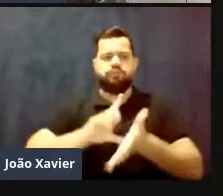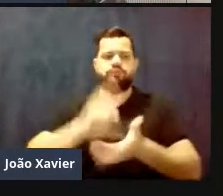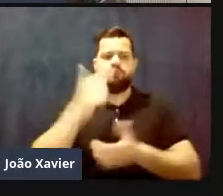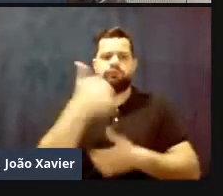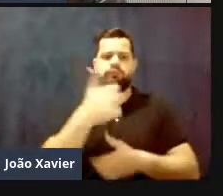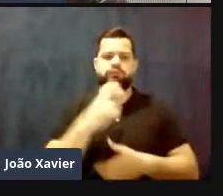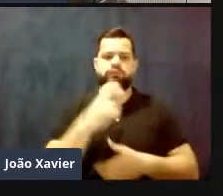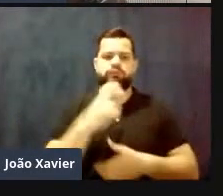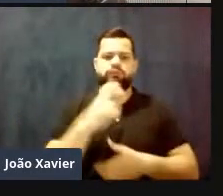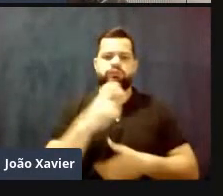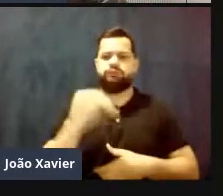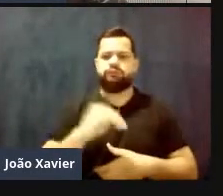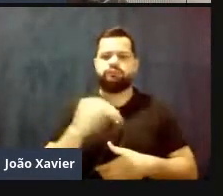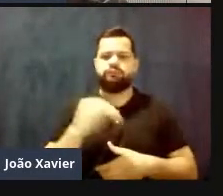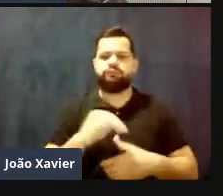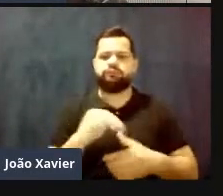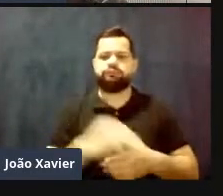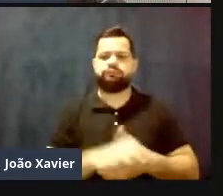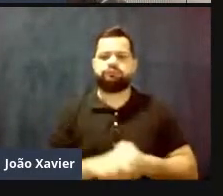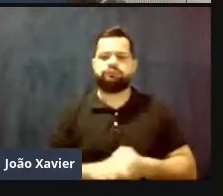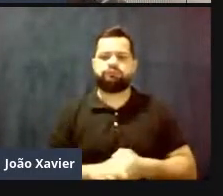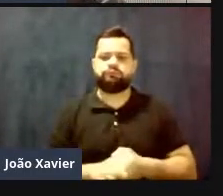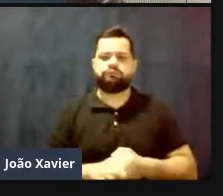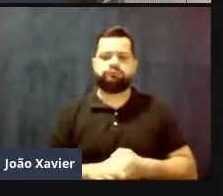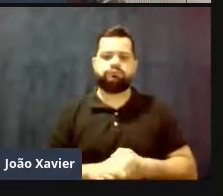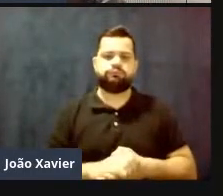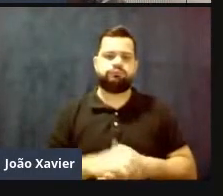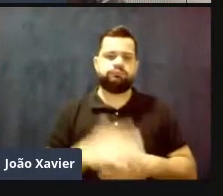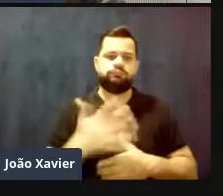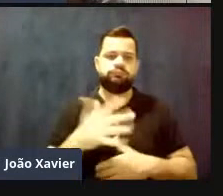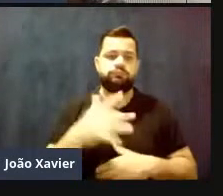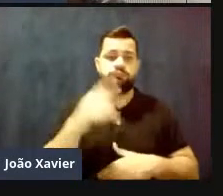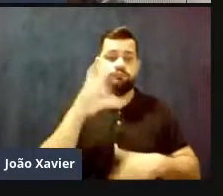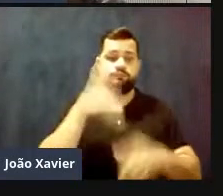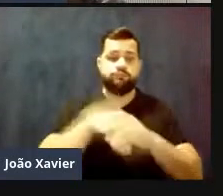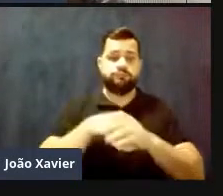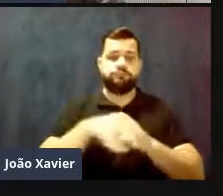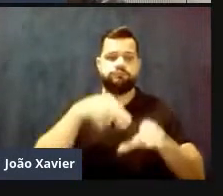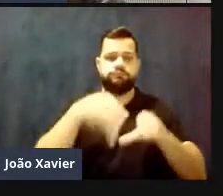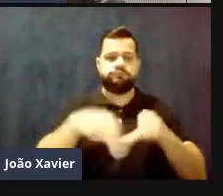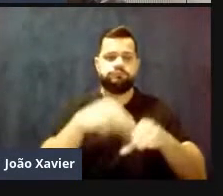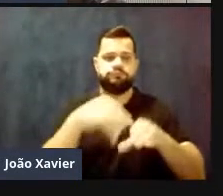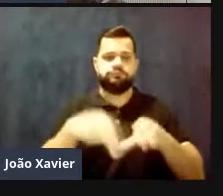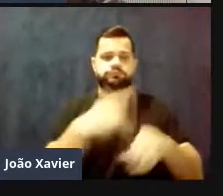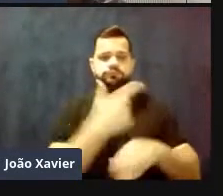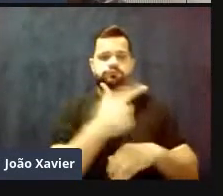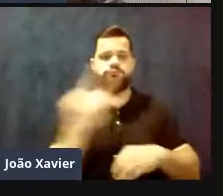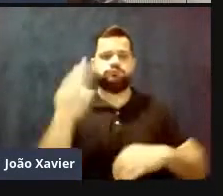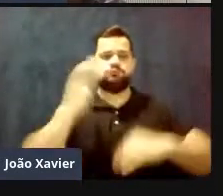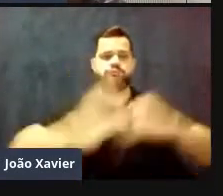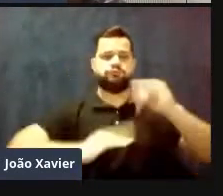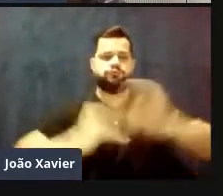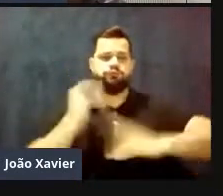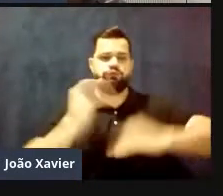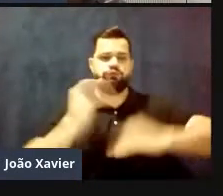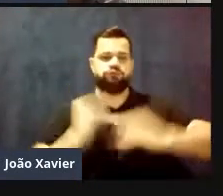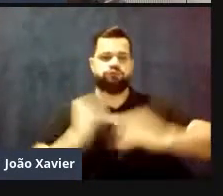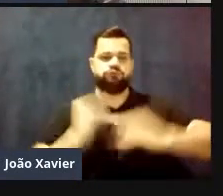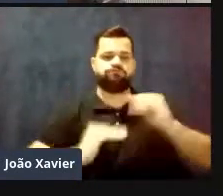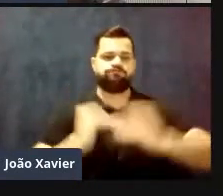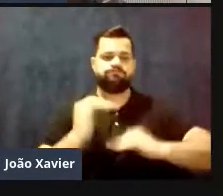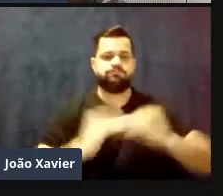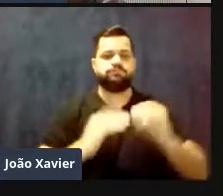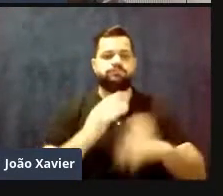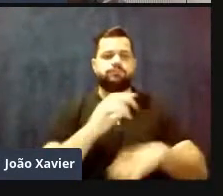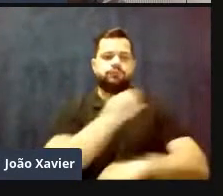marco, porque isso é feito por um profissional da nutrição e não por um profissional de outra área, como enfermagem, fisioterapia, medicina, que ainda